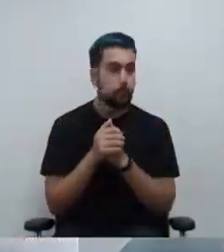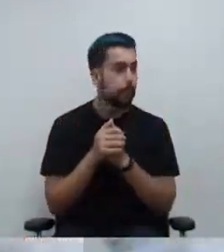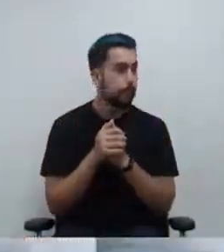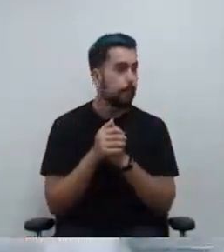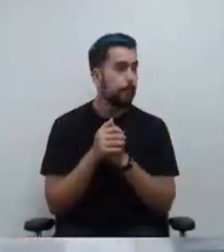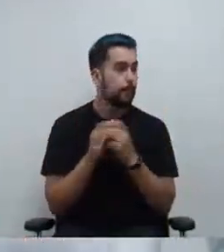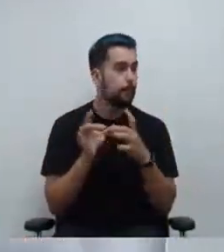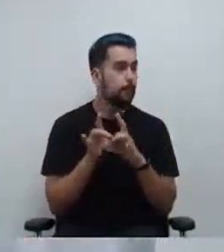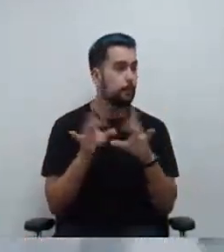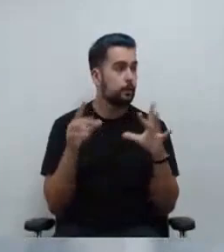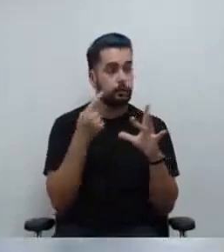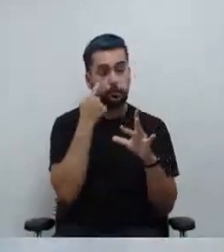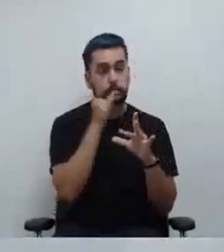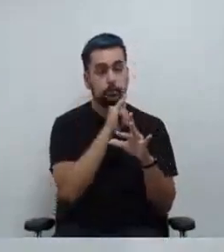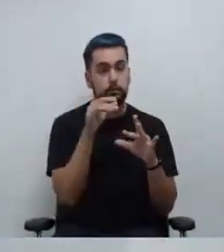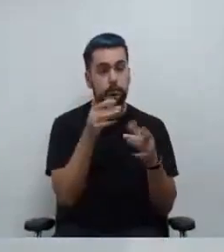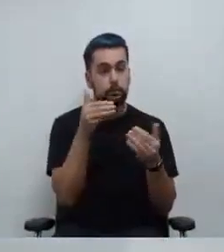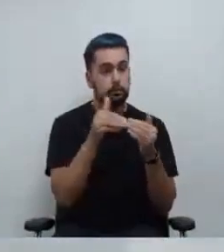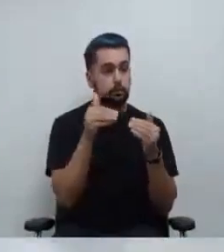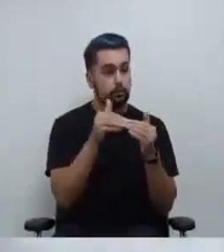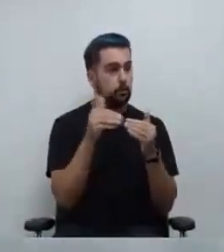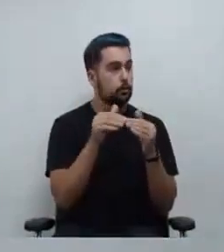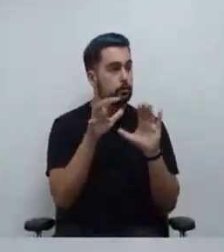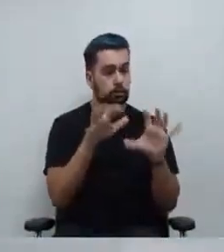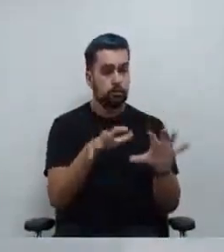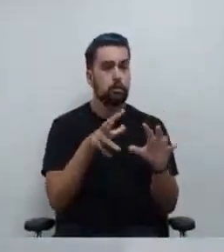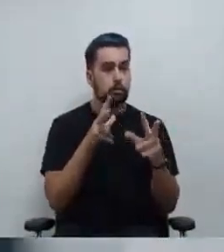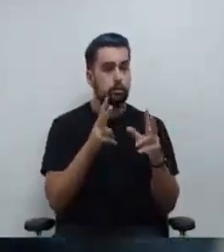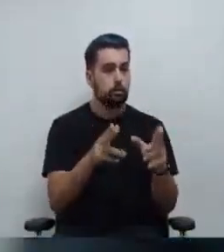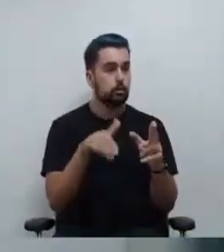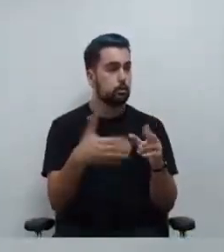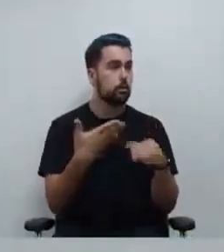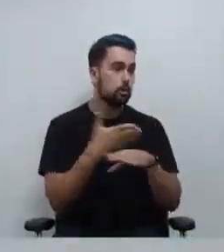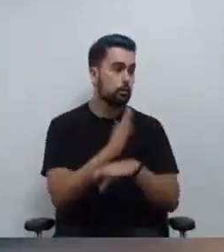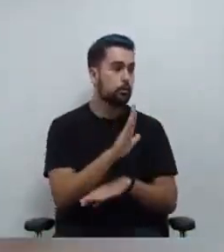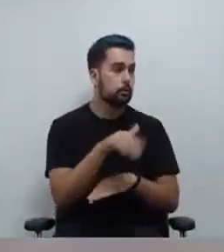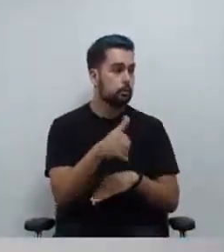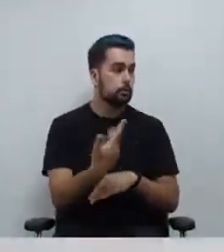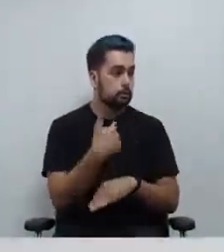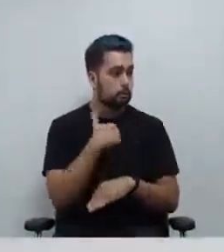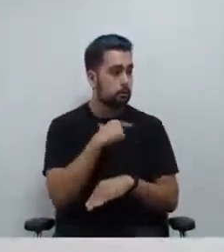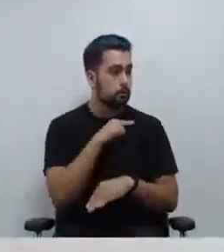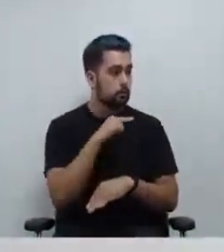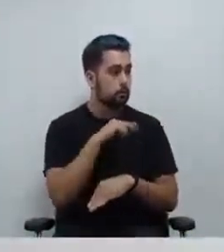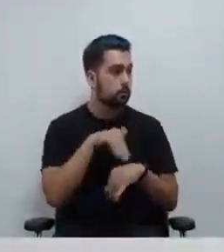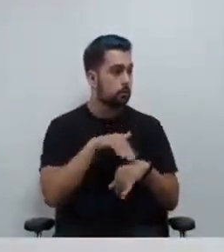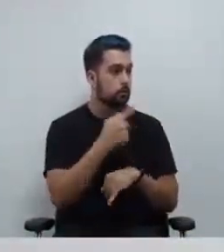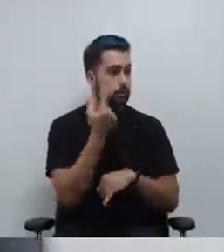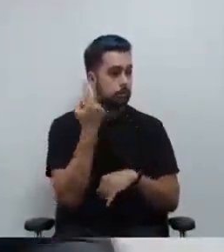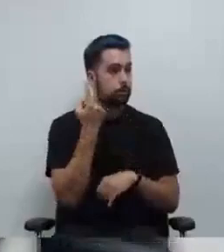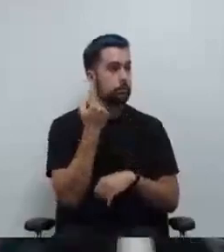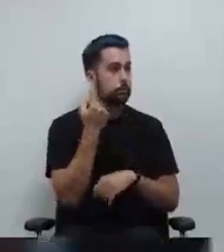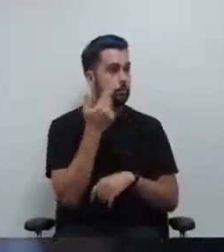em deliberação, que eles concordam com o voto do conselheiro relator permaneçam como estão, tanto aprovado aqui. Acho que temos mais uma exceção, né?